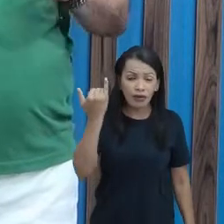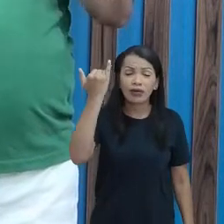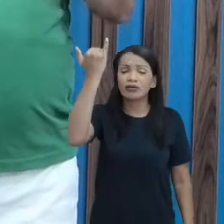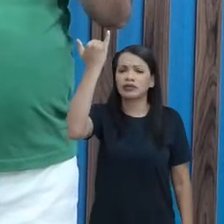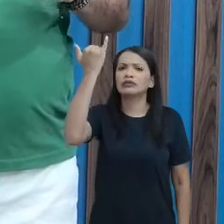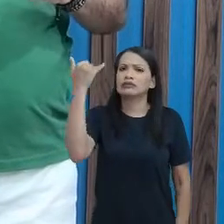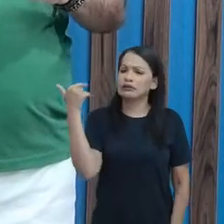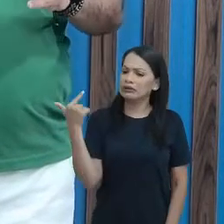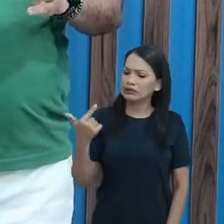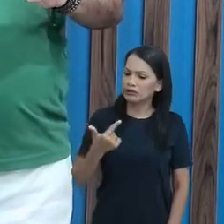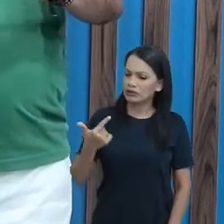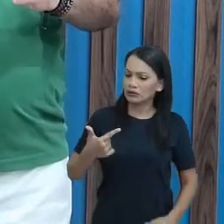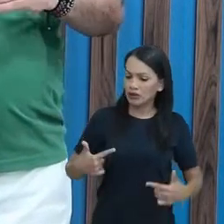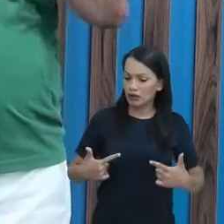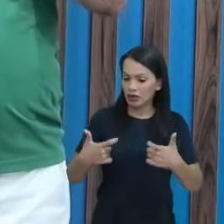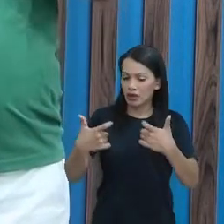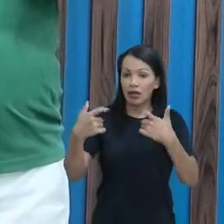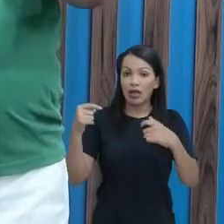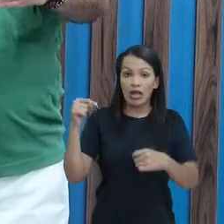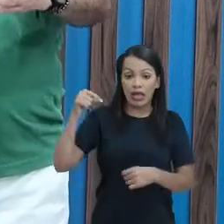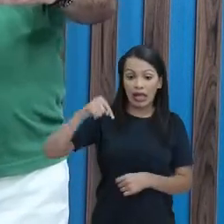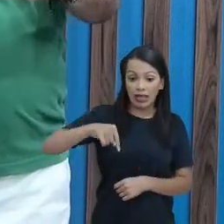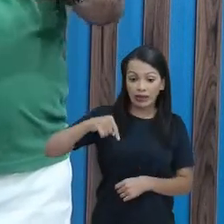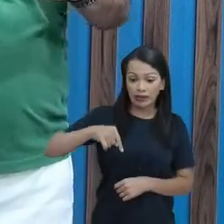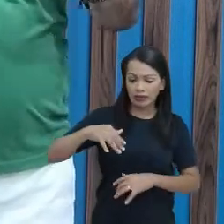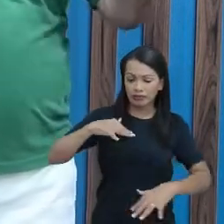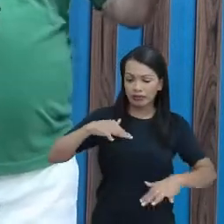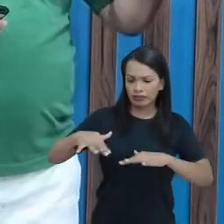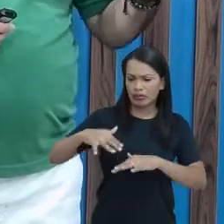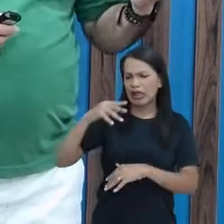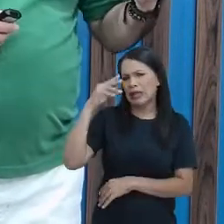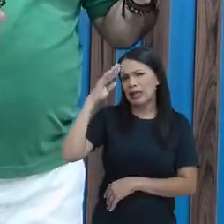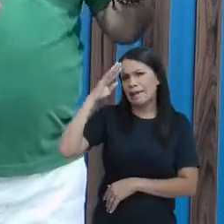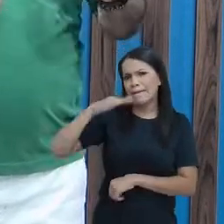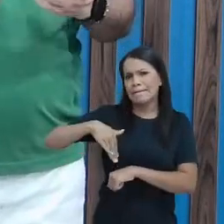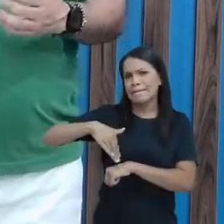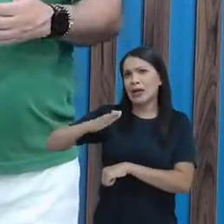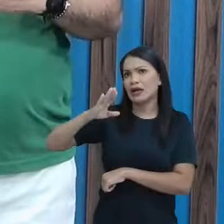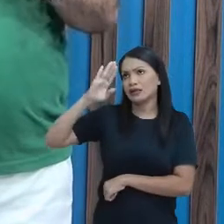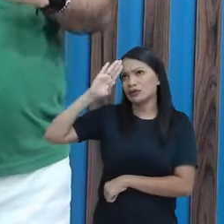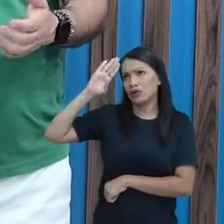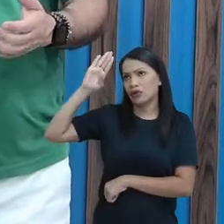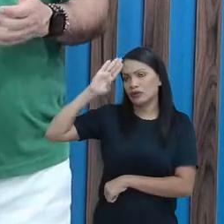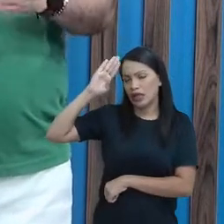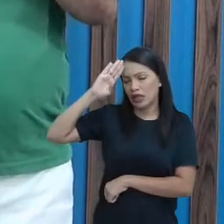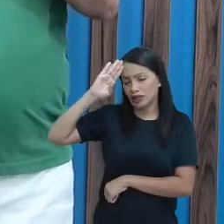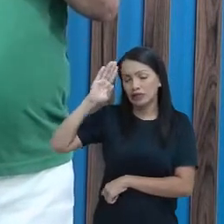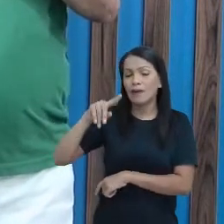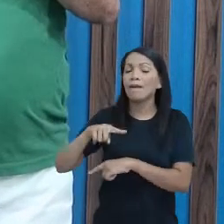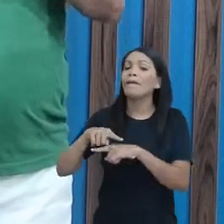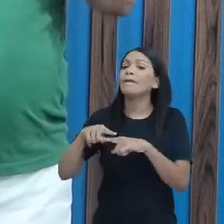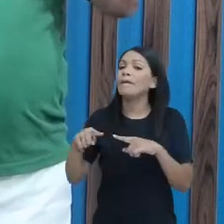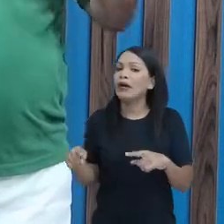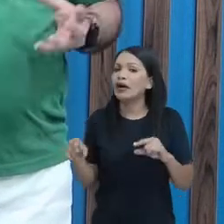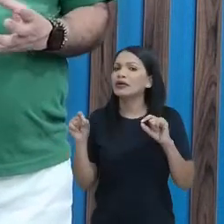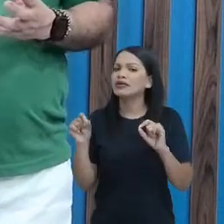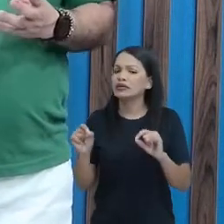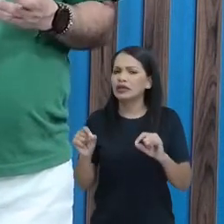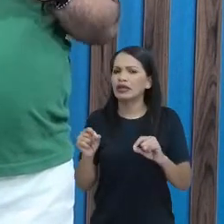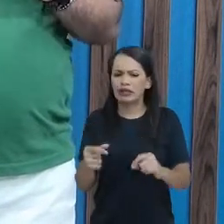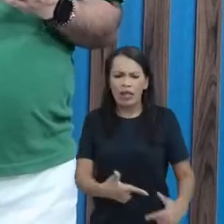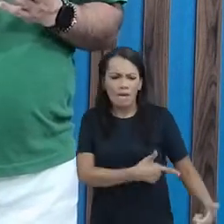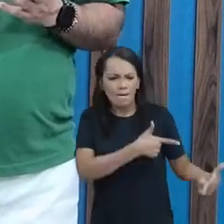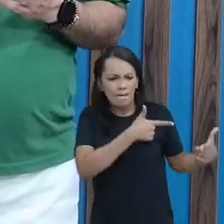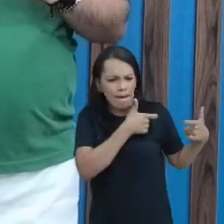né? Talvez não aqui mobilizou mais soldados, né? Porque a gente viu com a Operação Barbarossa, né? Mas a maior batalha